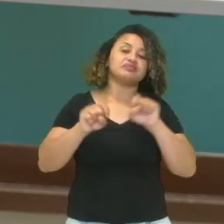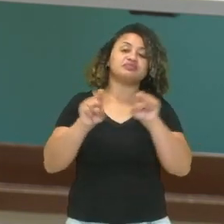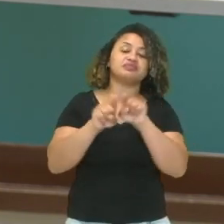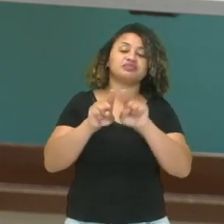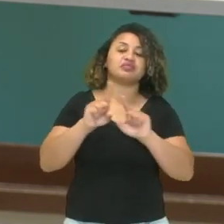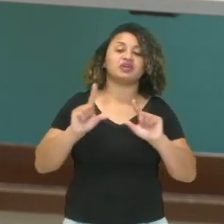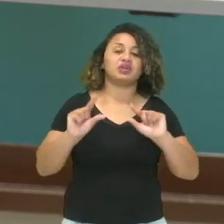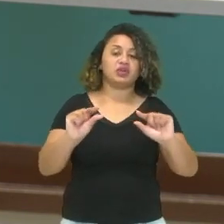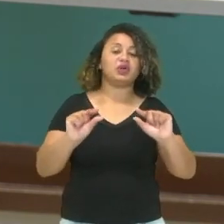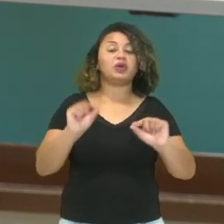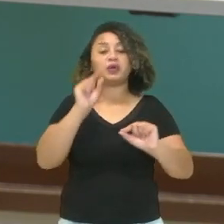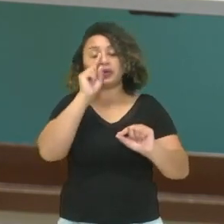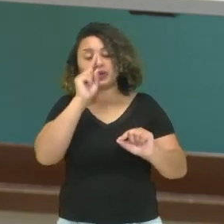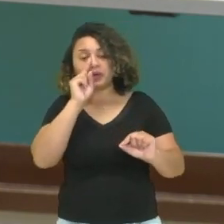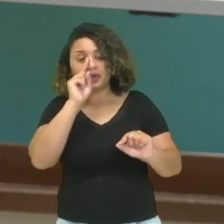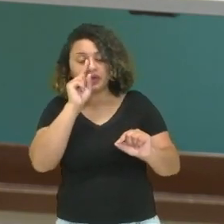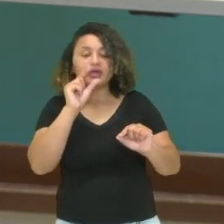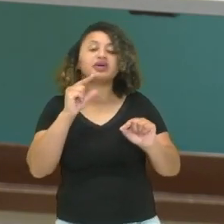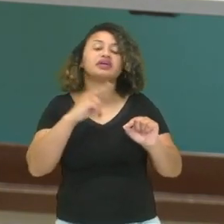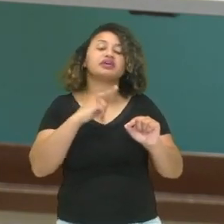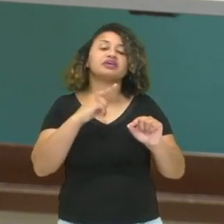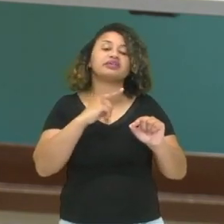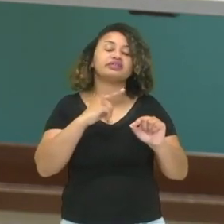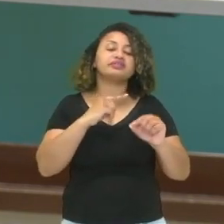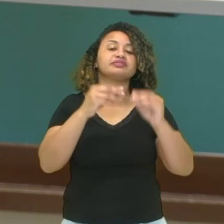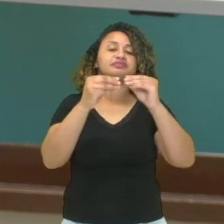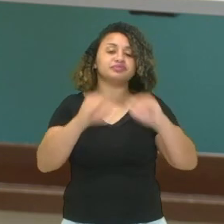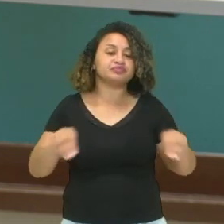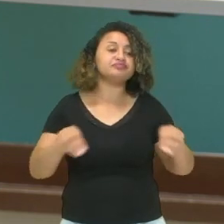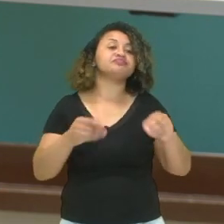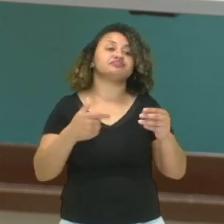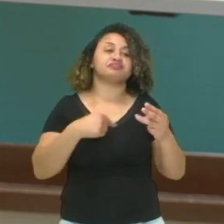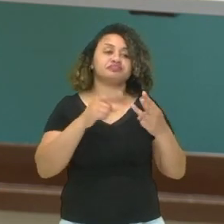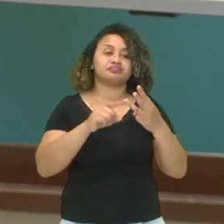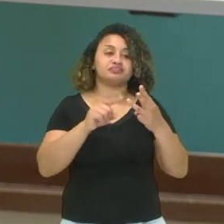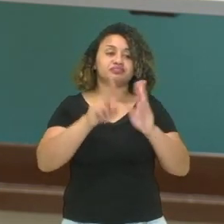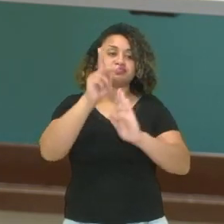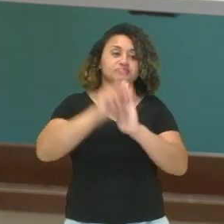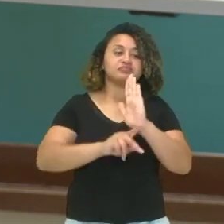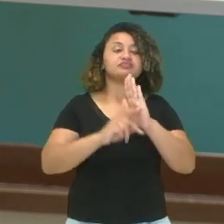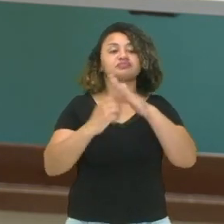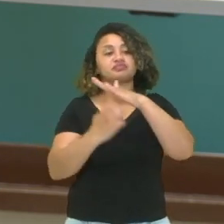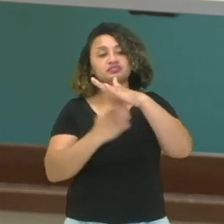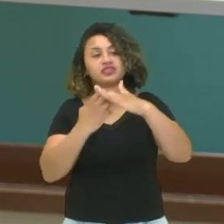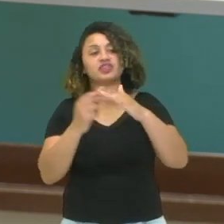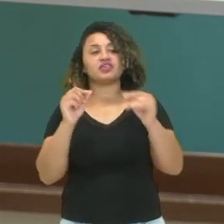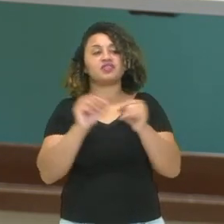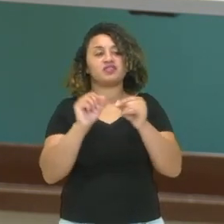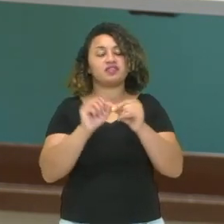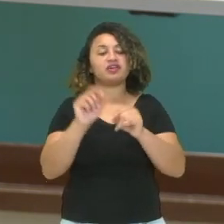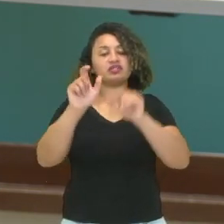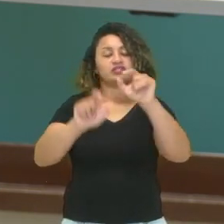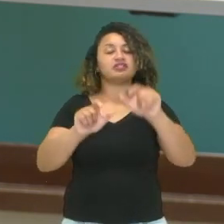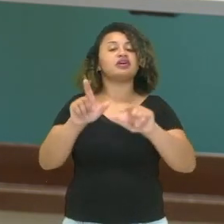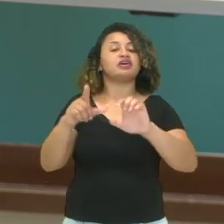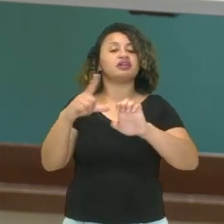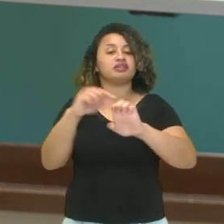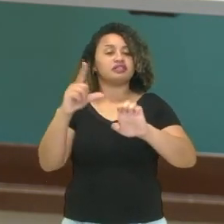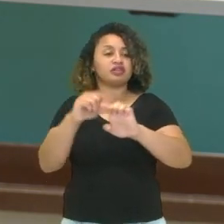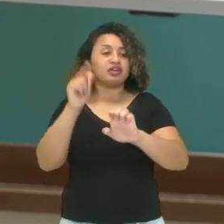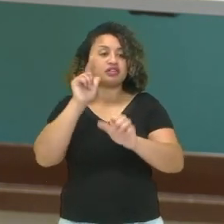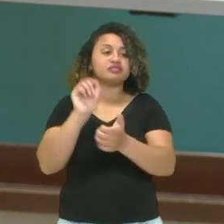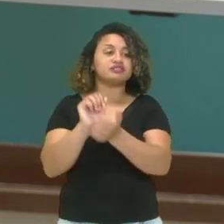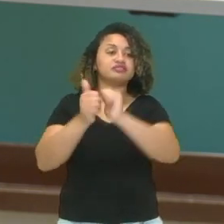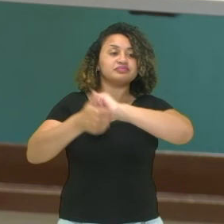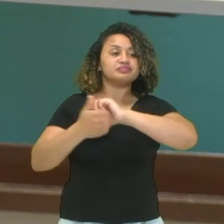reduz os riscos de prejuízo. Planejamento empresarial permite que o empreendedor adeque a sua